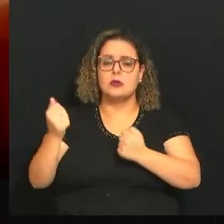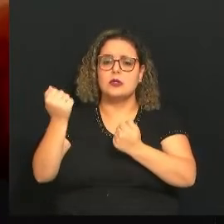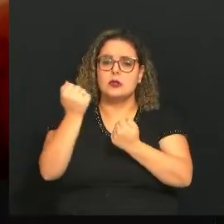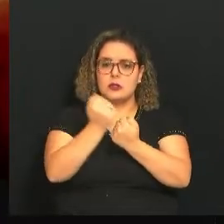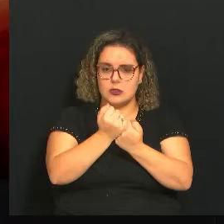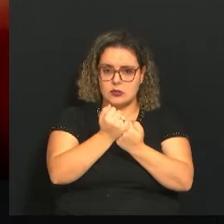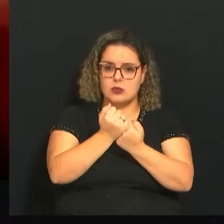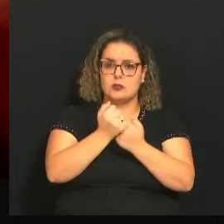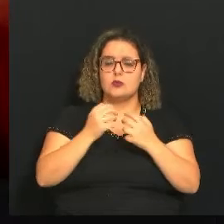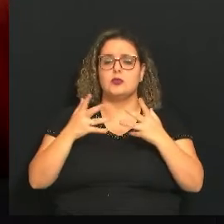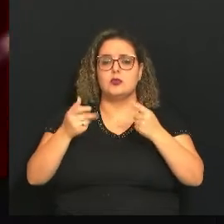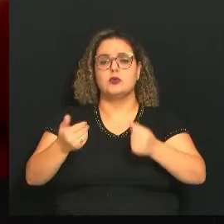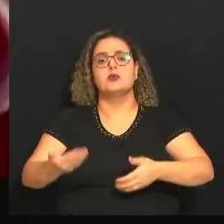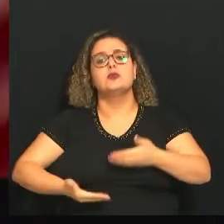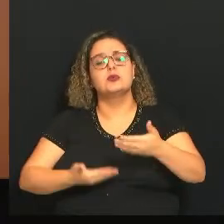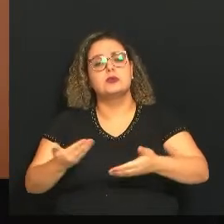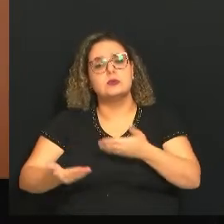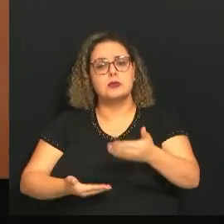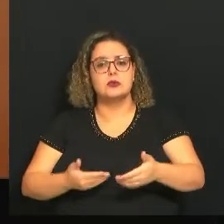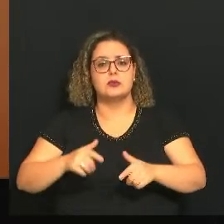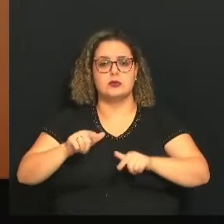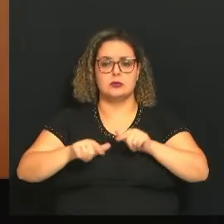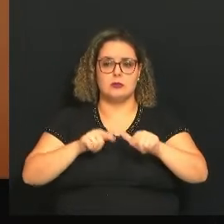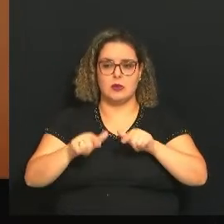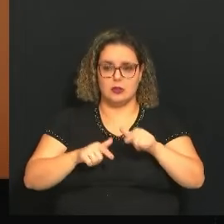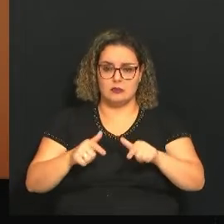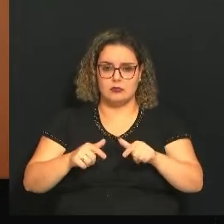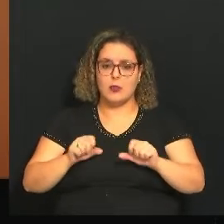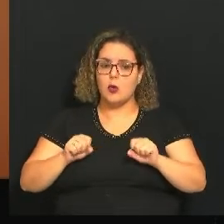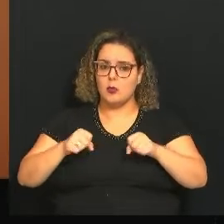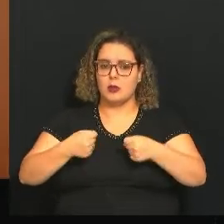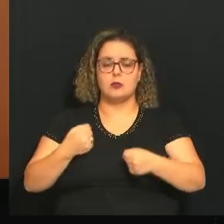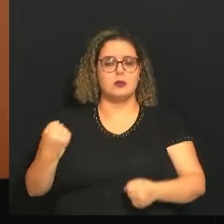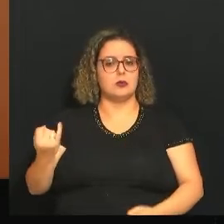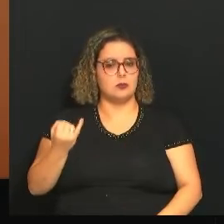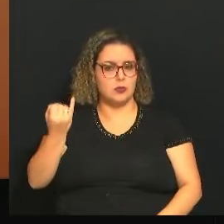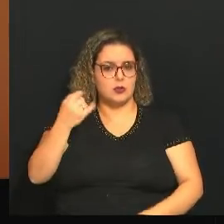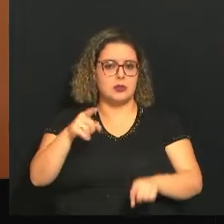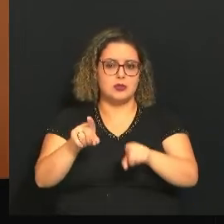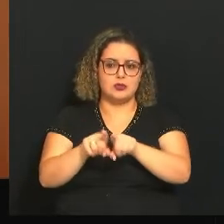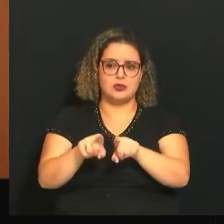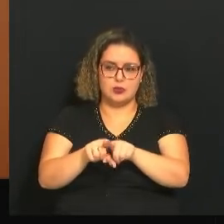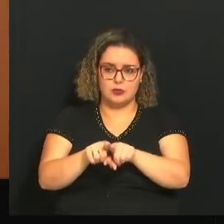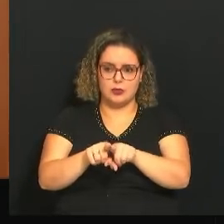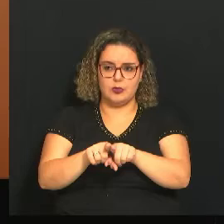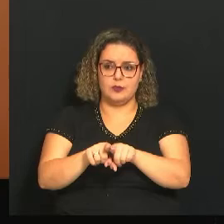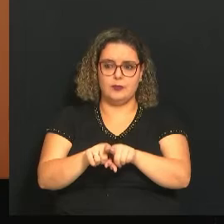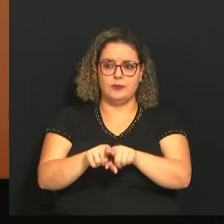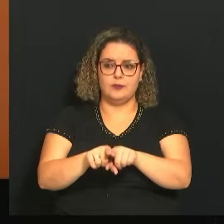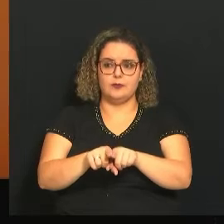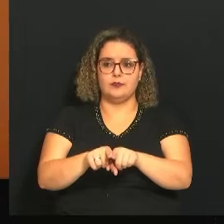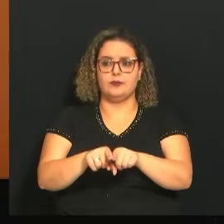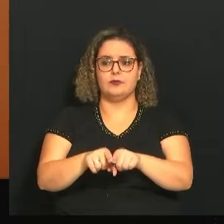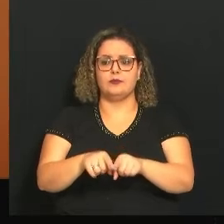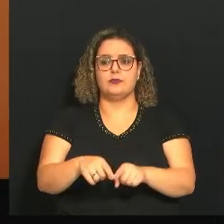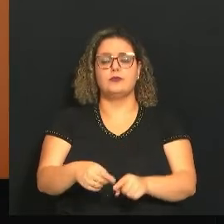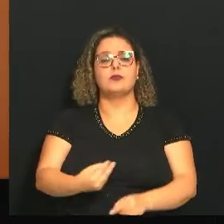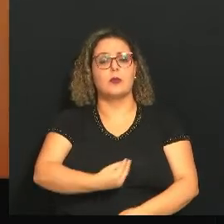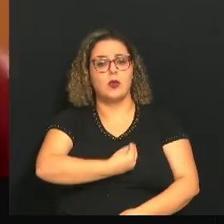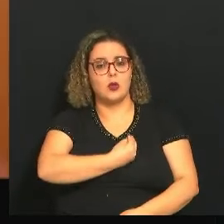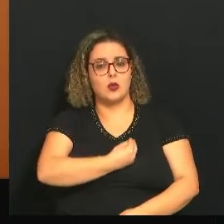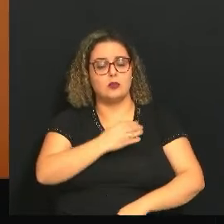por servidores concursados. Acho que essa é uma luta fundamental também. A questão da carreira,